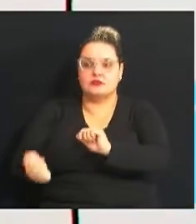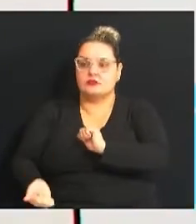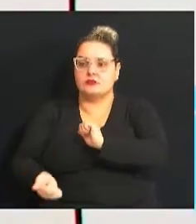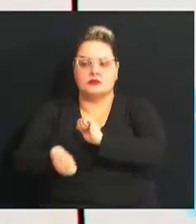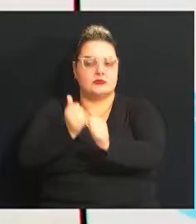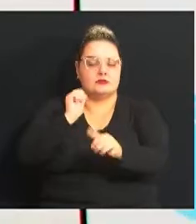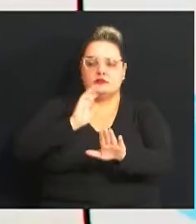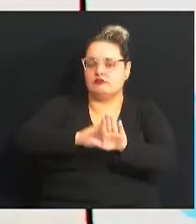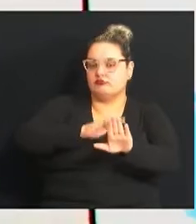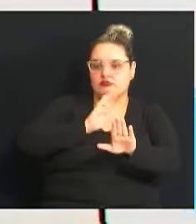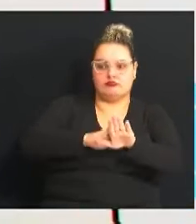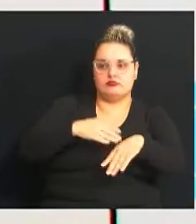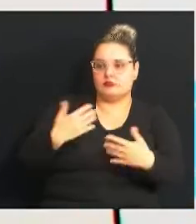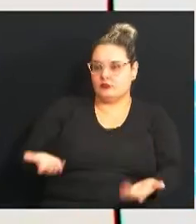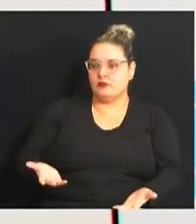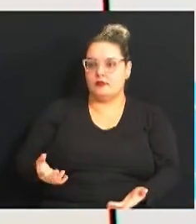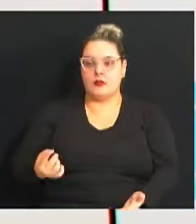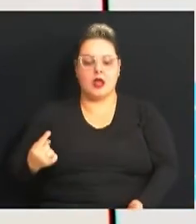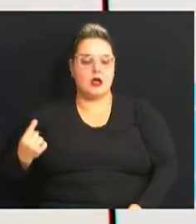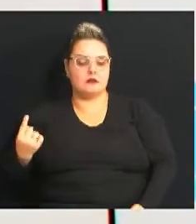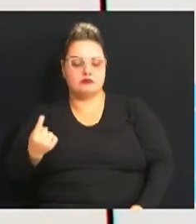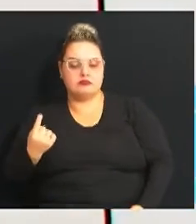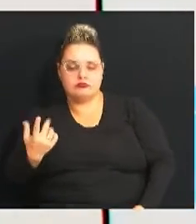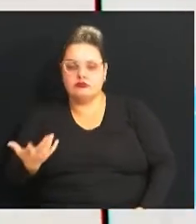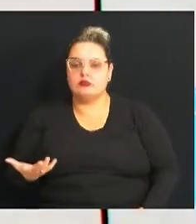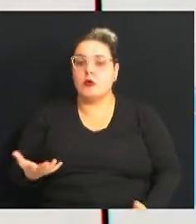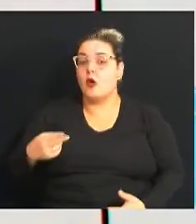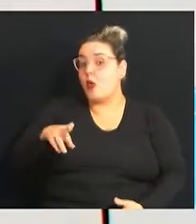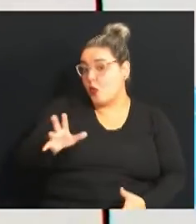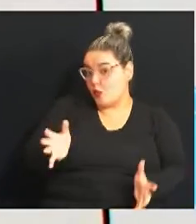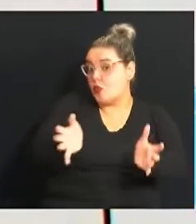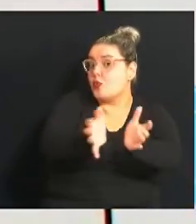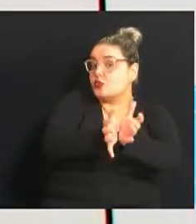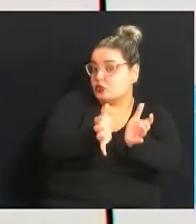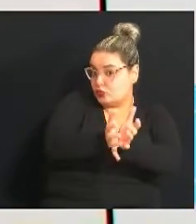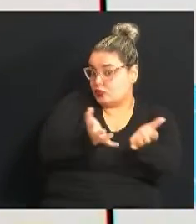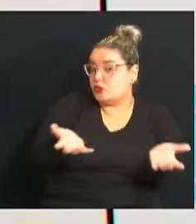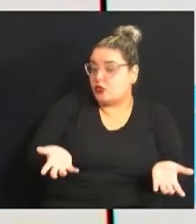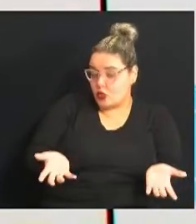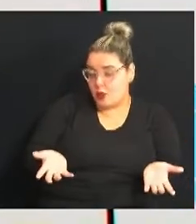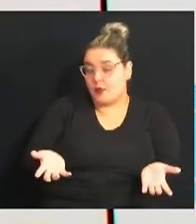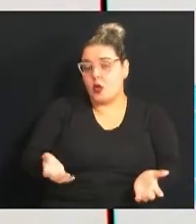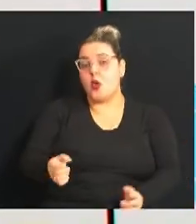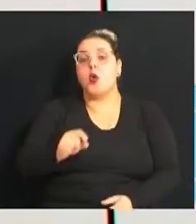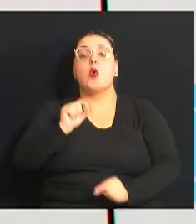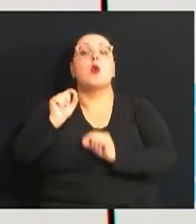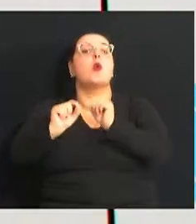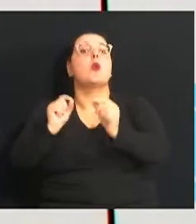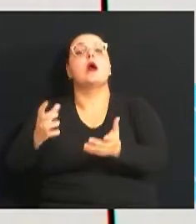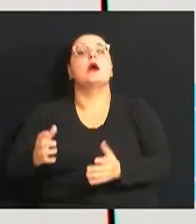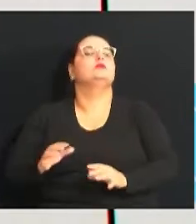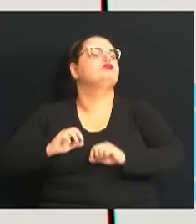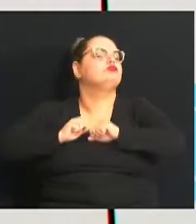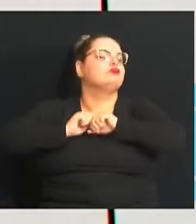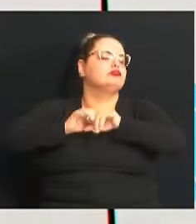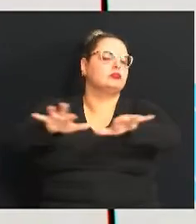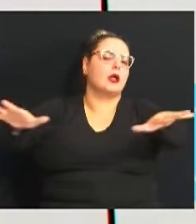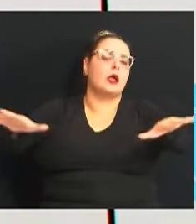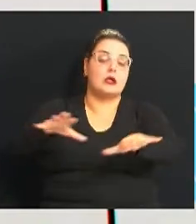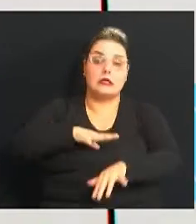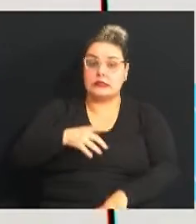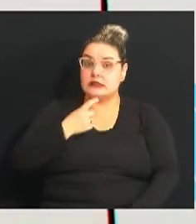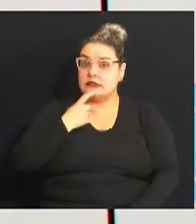de forma individualizada ou também de forma coletiva. A gente coloca em todos os cantos da cidade e a gente